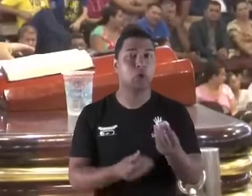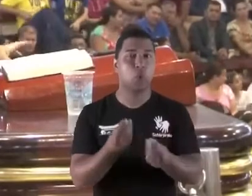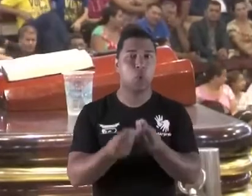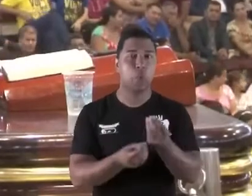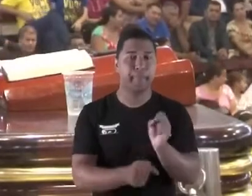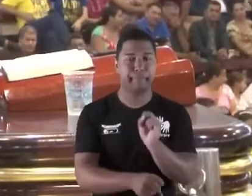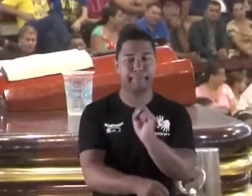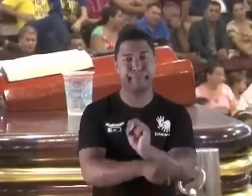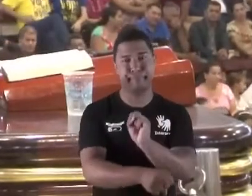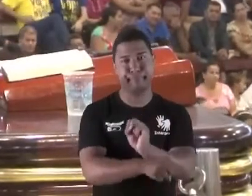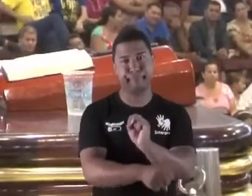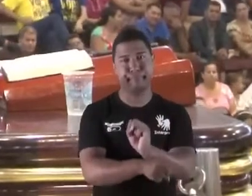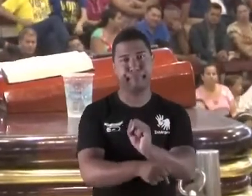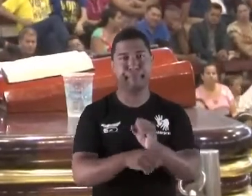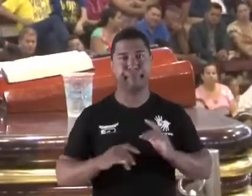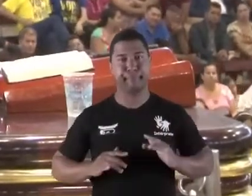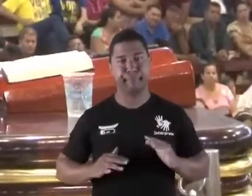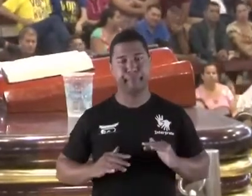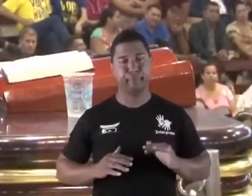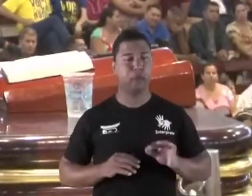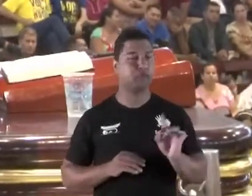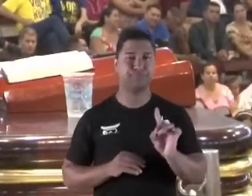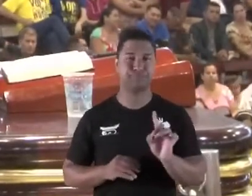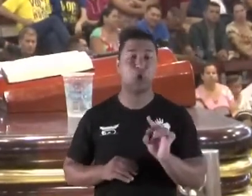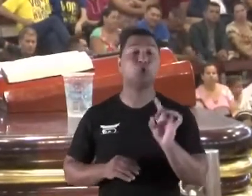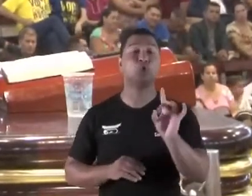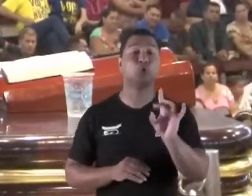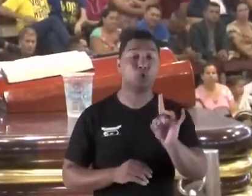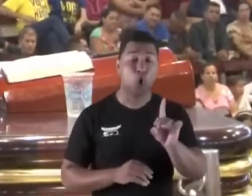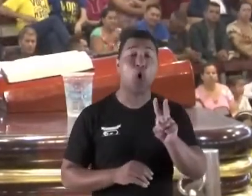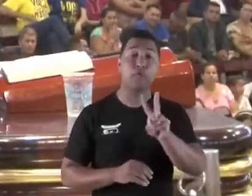Só tem como ir para frente.